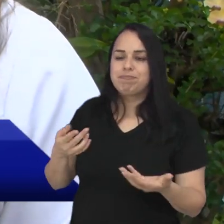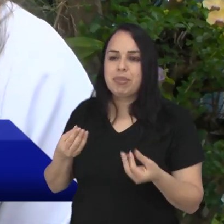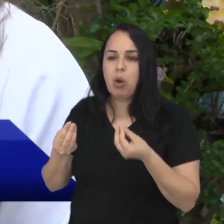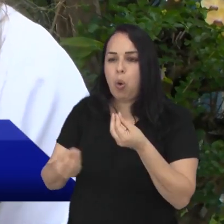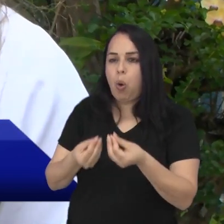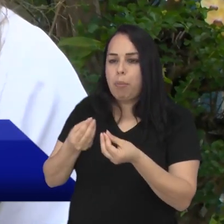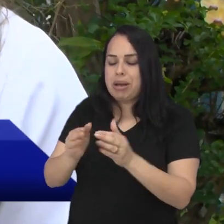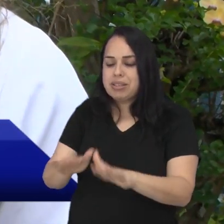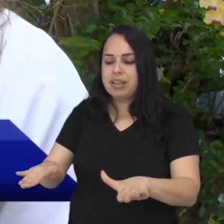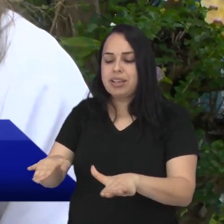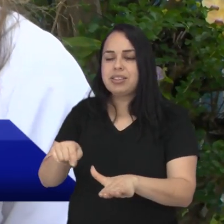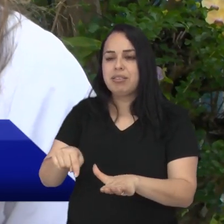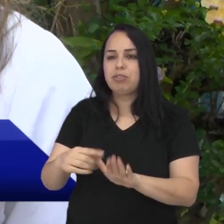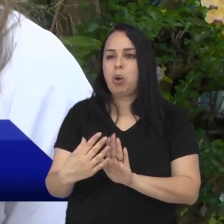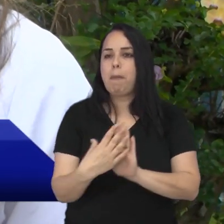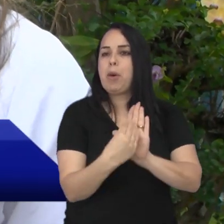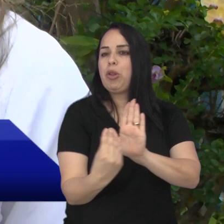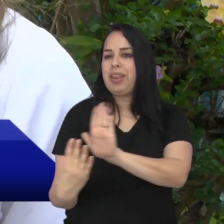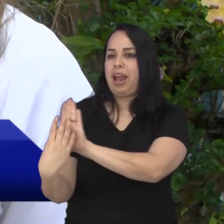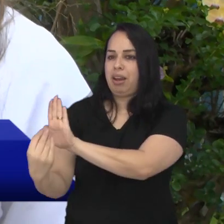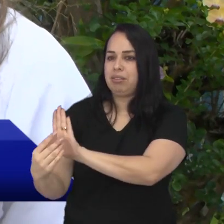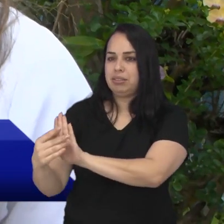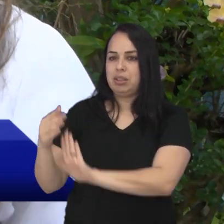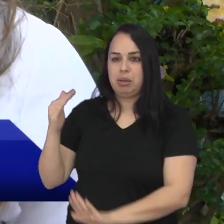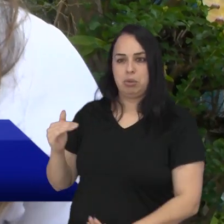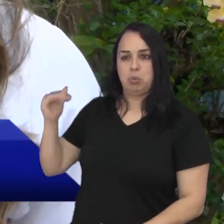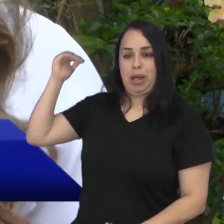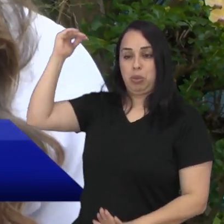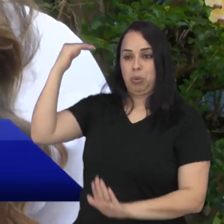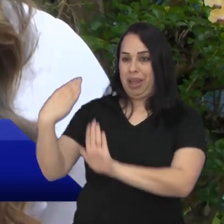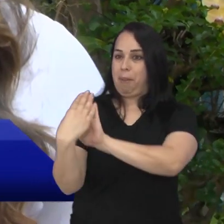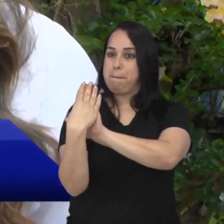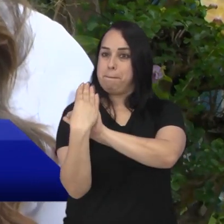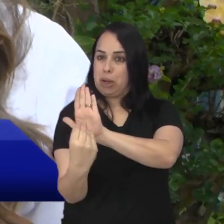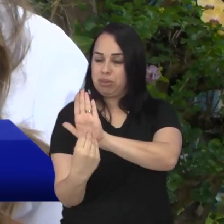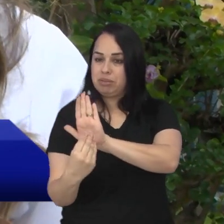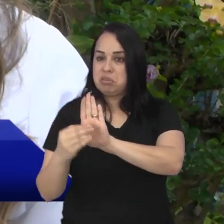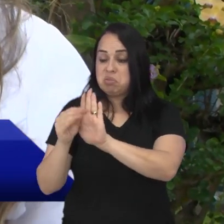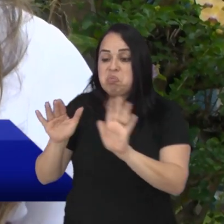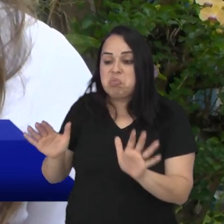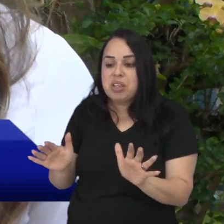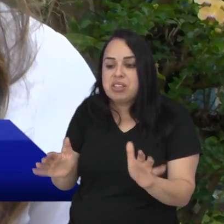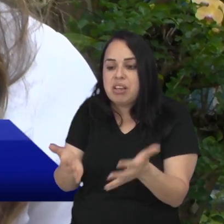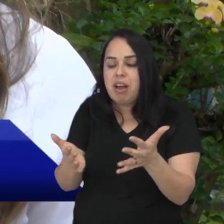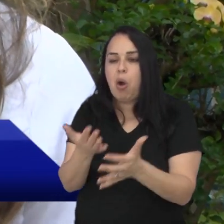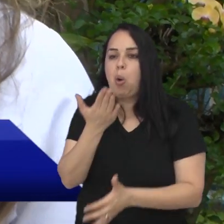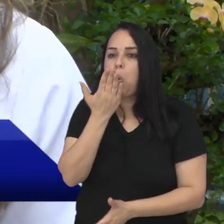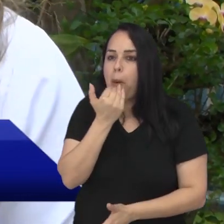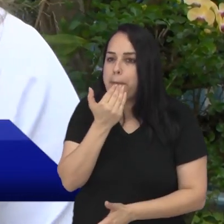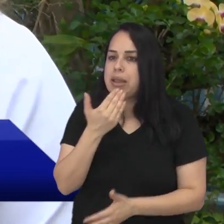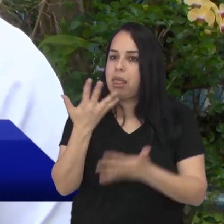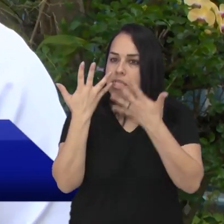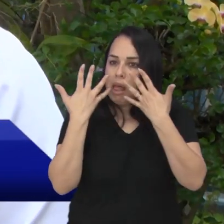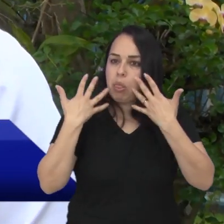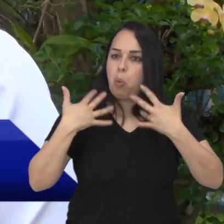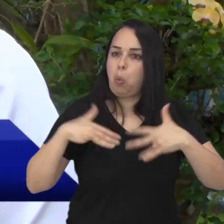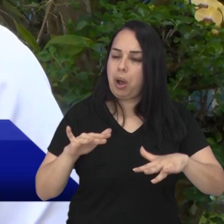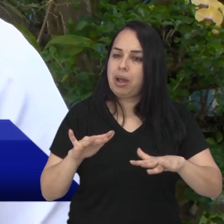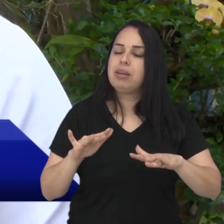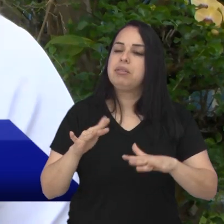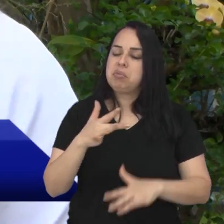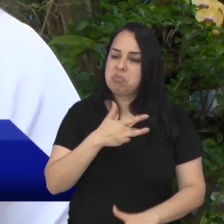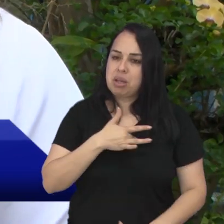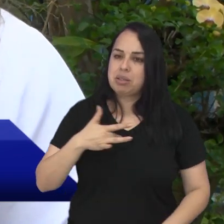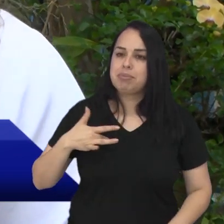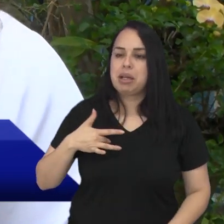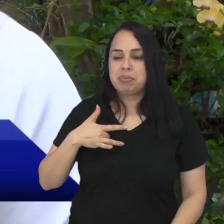vai dizer como essa criança vai se desenvolver. Né? Os adultos sendo um espelho, né? Os maiores incentivadores de uma alimentação saudável